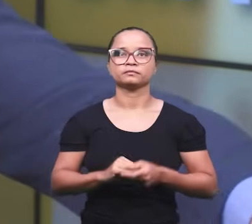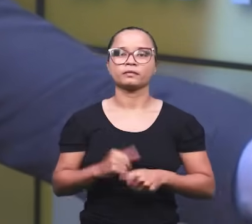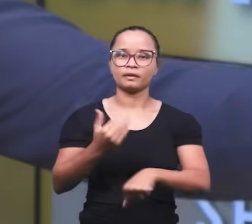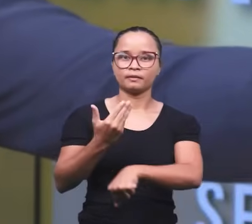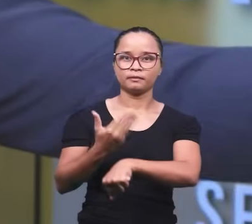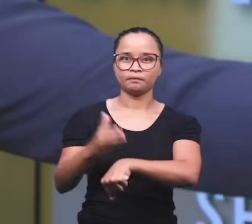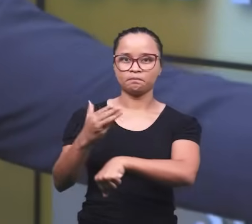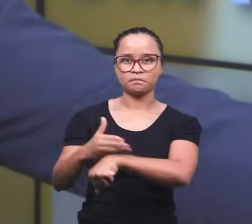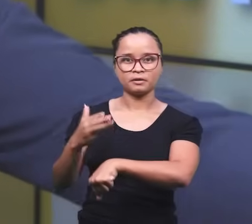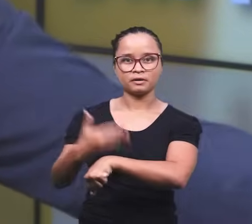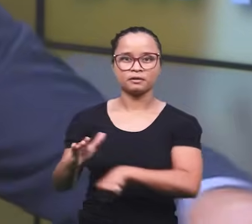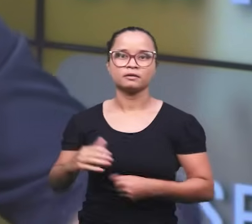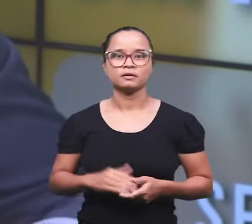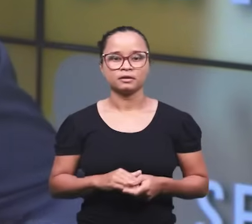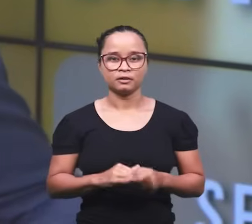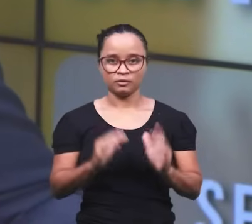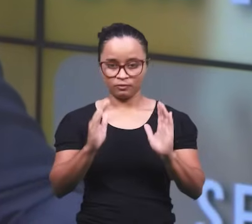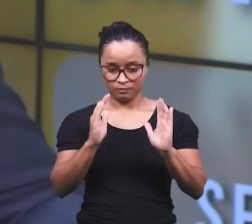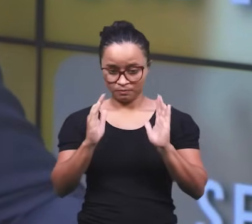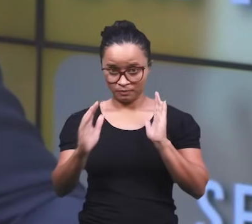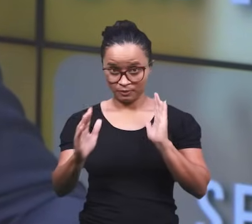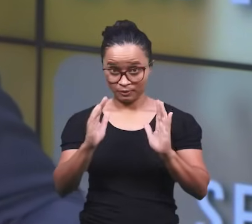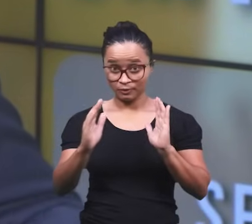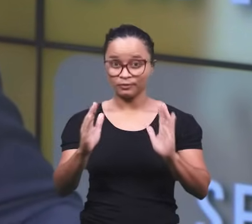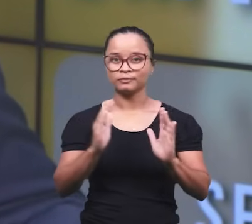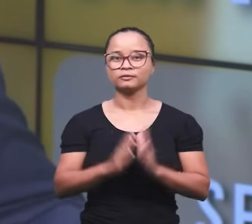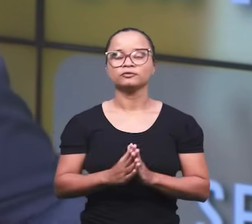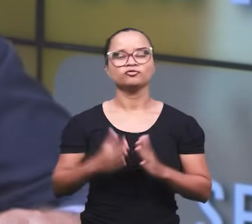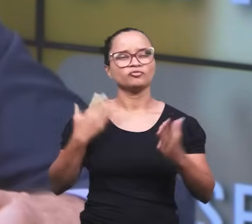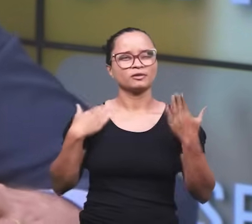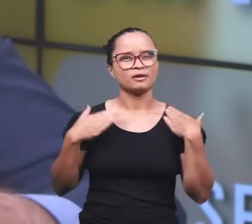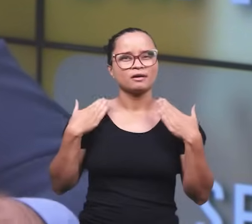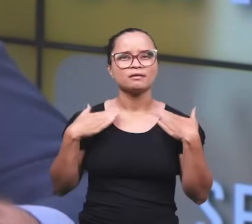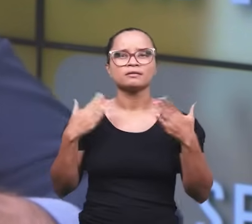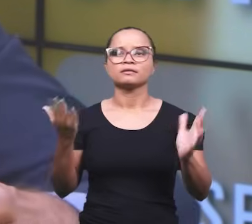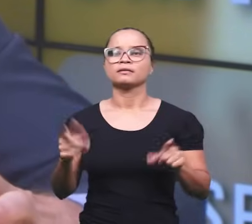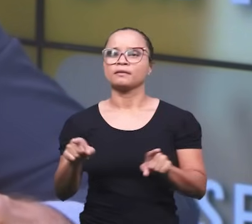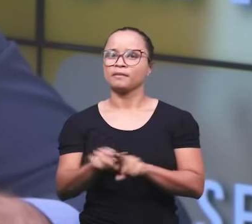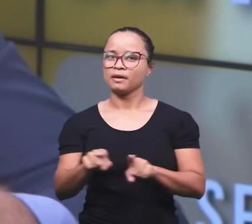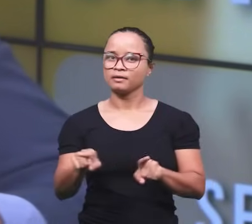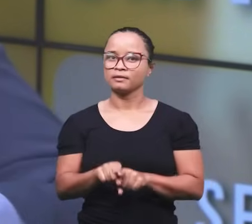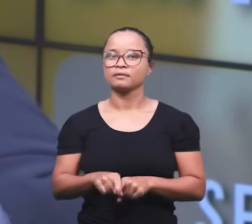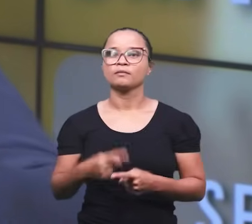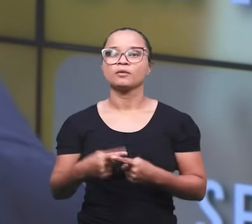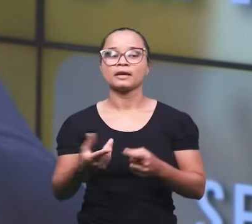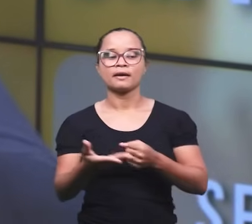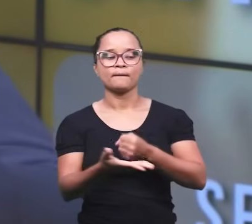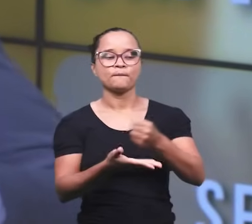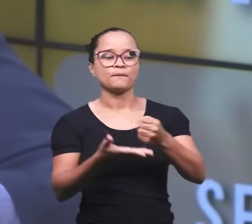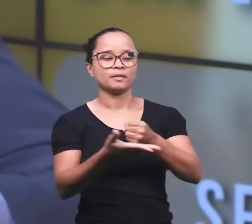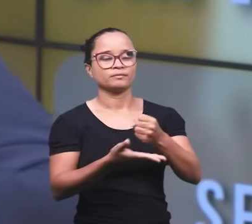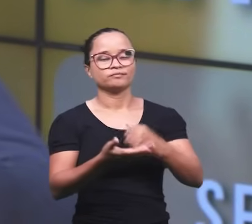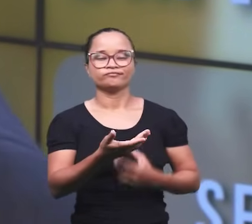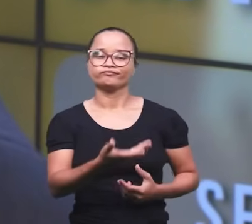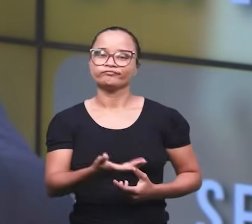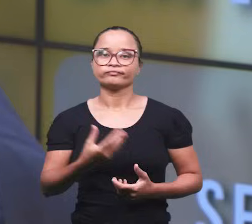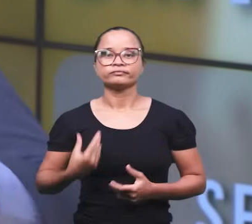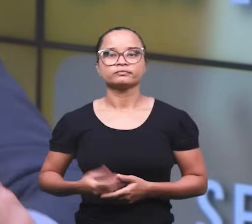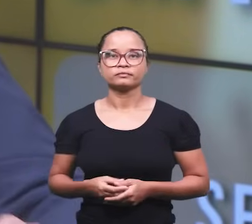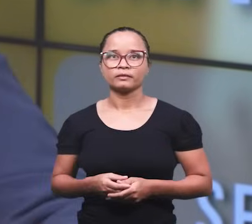em prática nos momentos de lazer né porque ela é base para